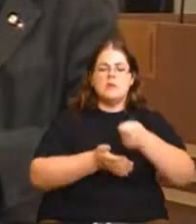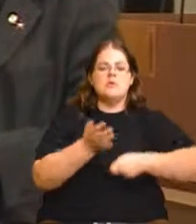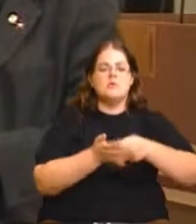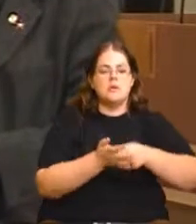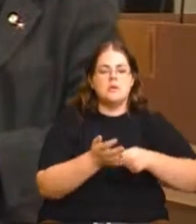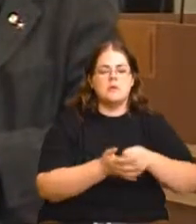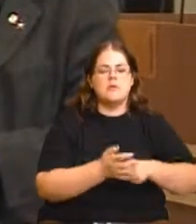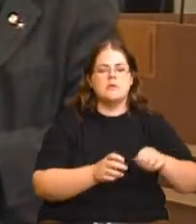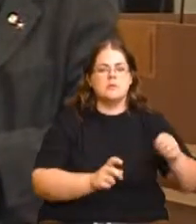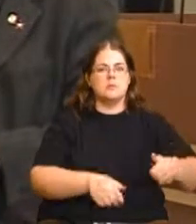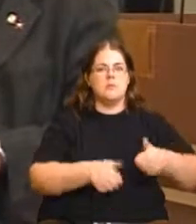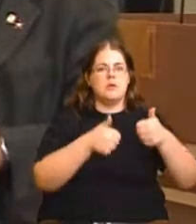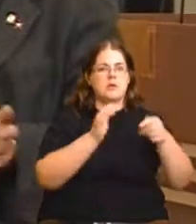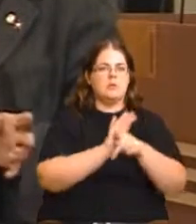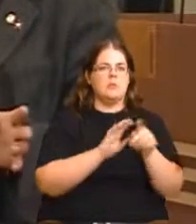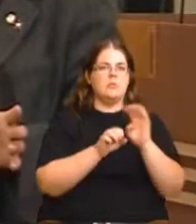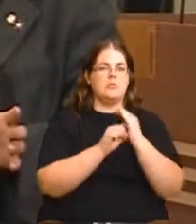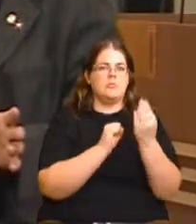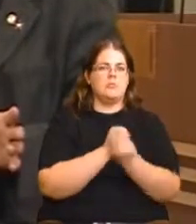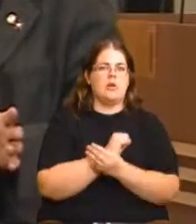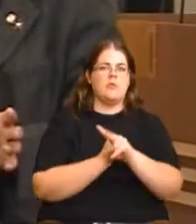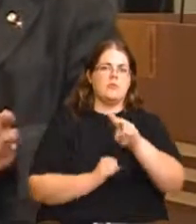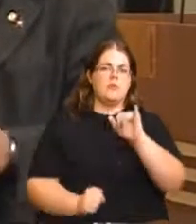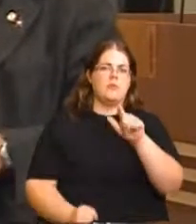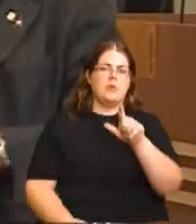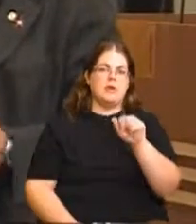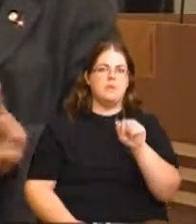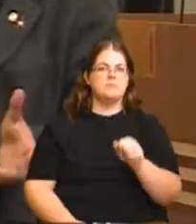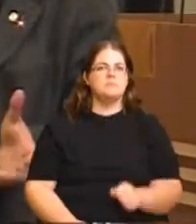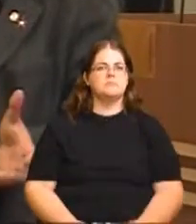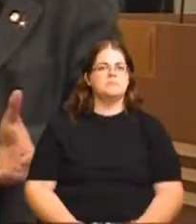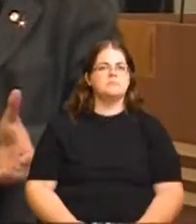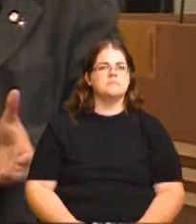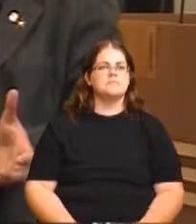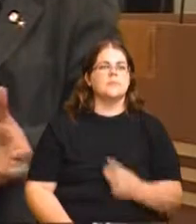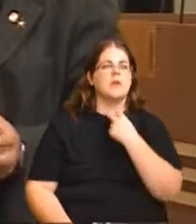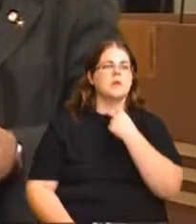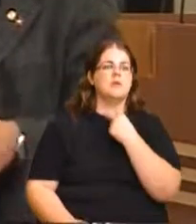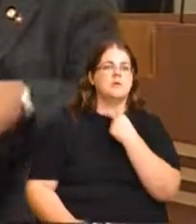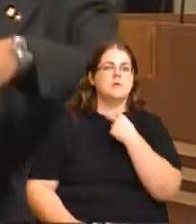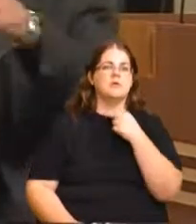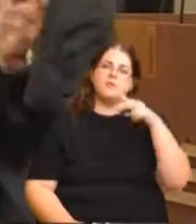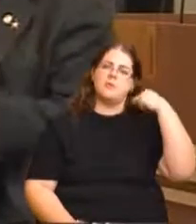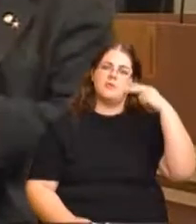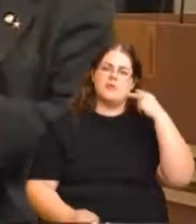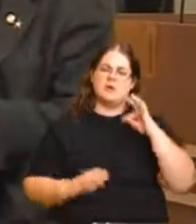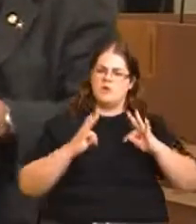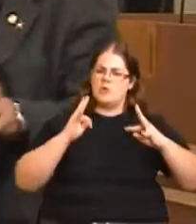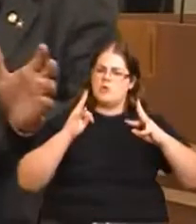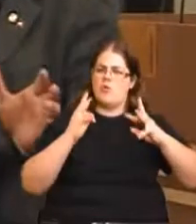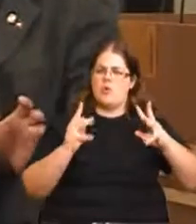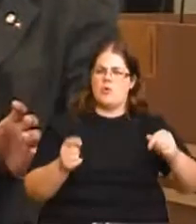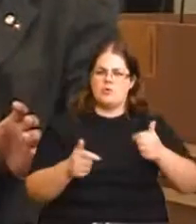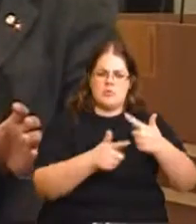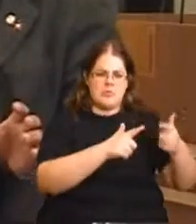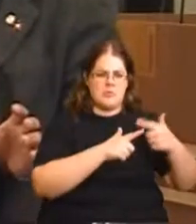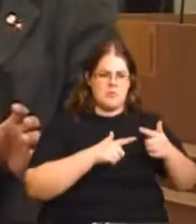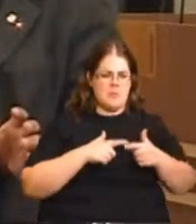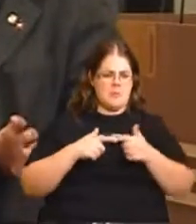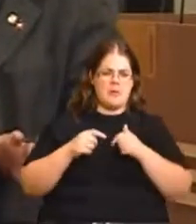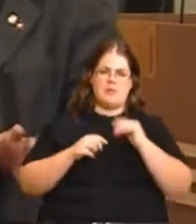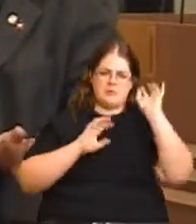recursos para melhorar as condições das infraestruturas dos bairros e vilas. Porque também não dá para o vereador querer pegar tudo. Aquele que quer abraçar tudo não abraça